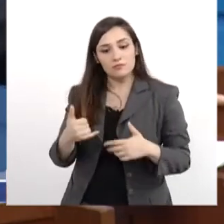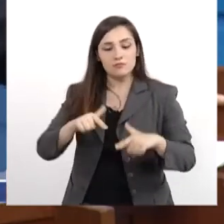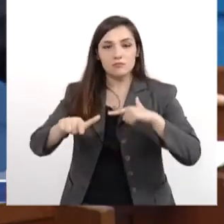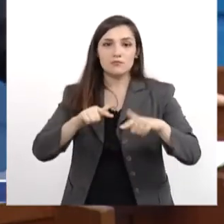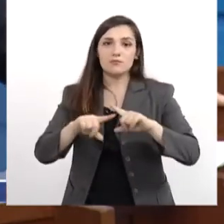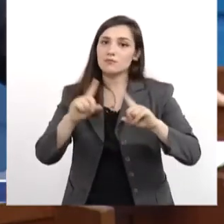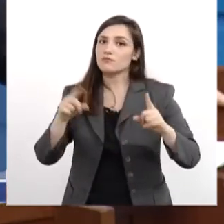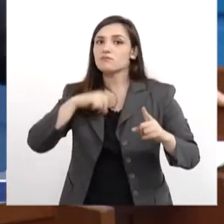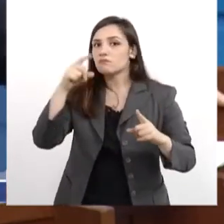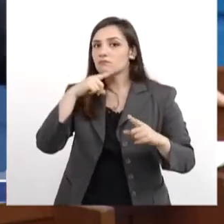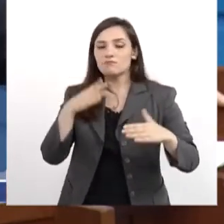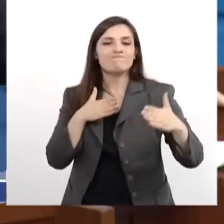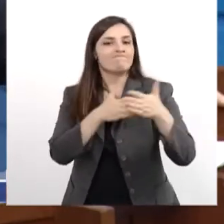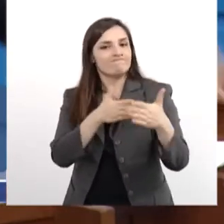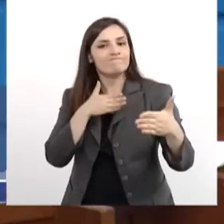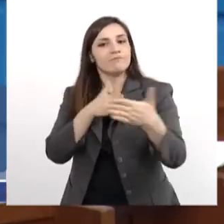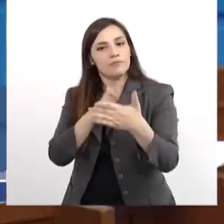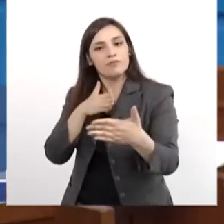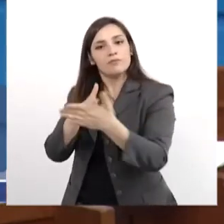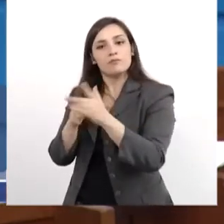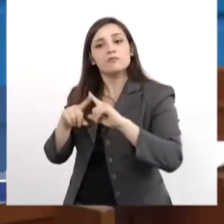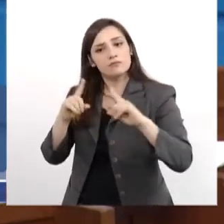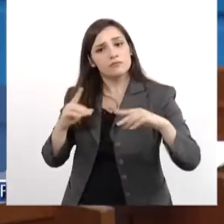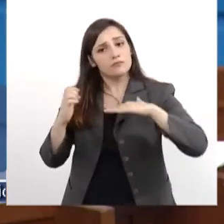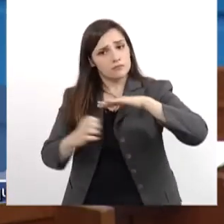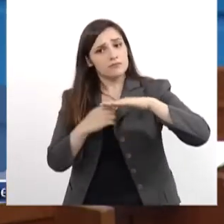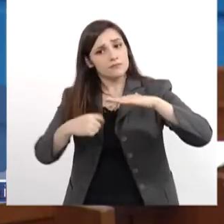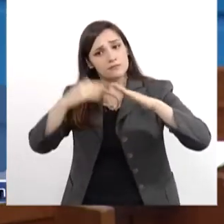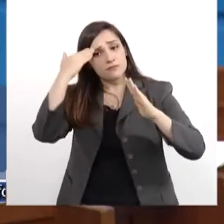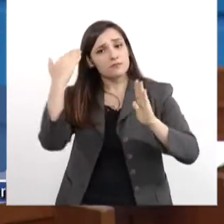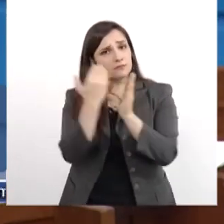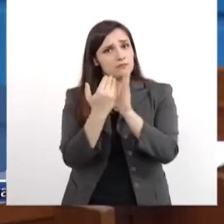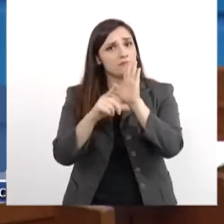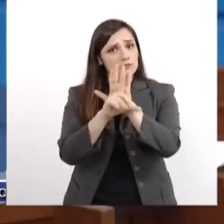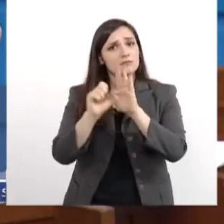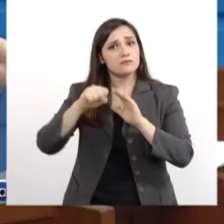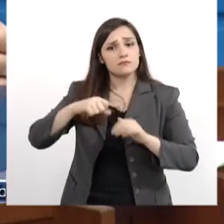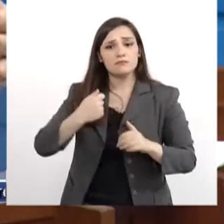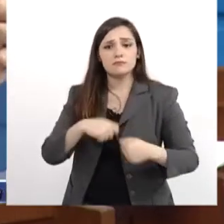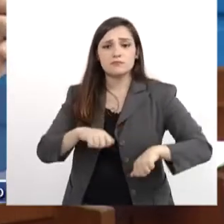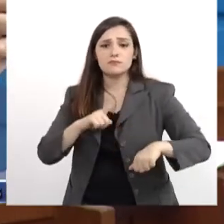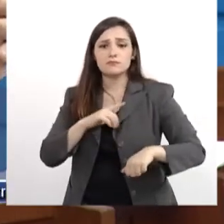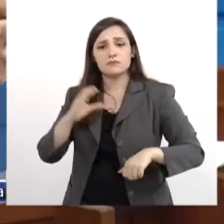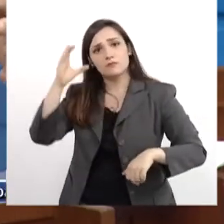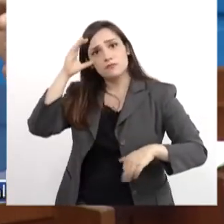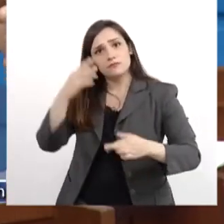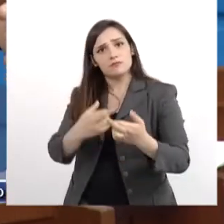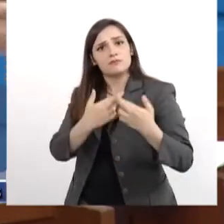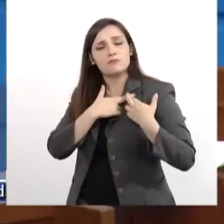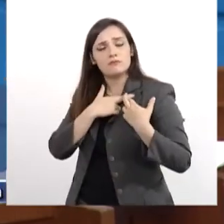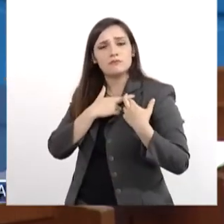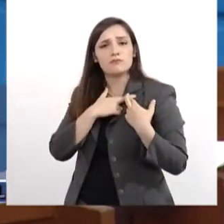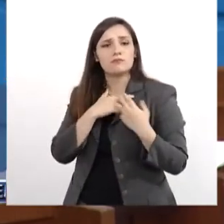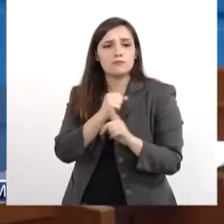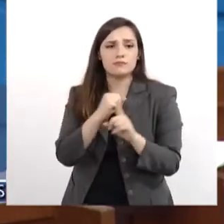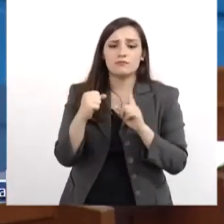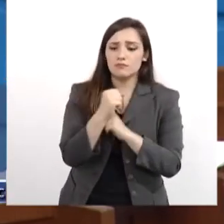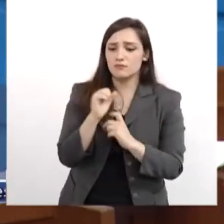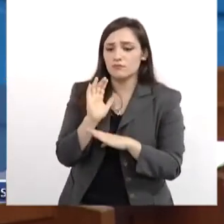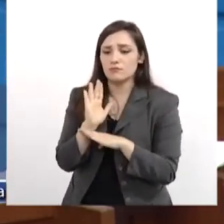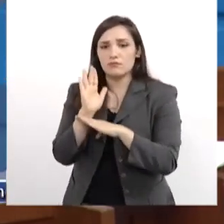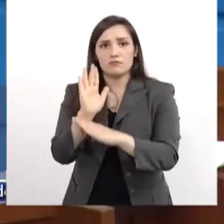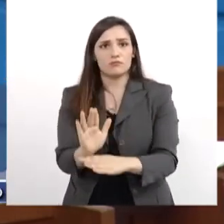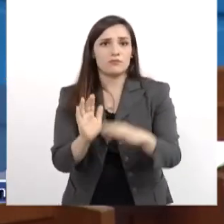trabalho. É preciso que as empresas cumpram a legislação e tenham esse compromisso social de ter a boa